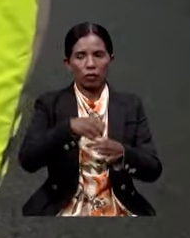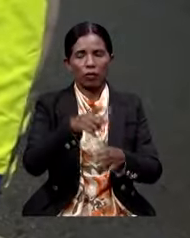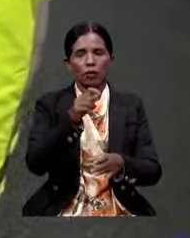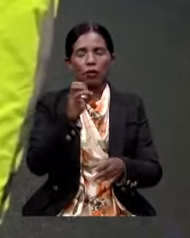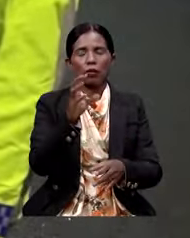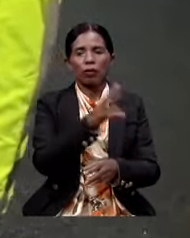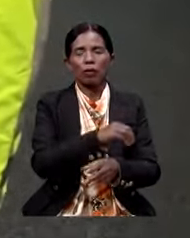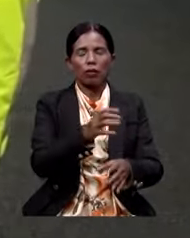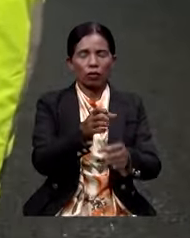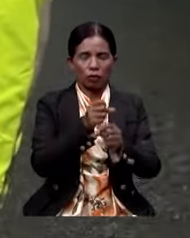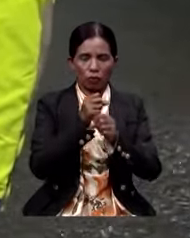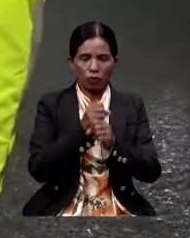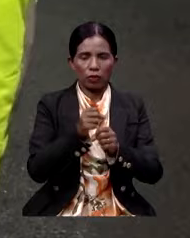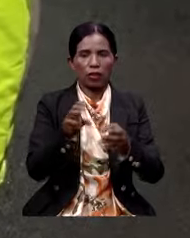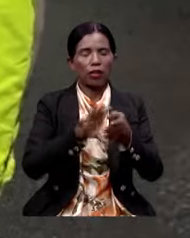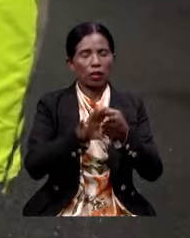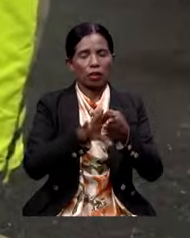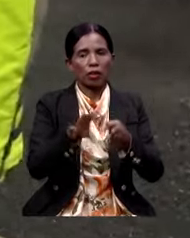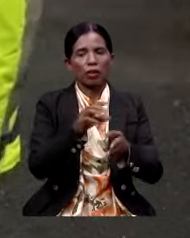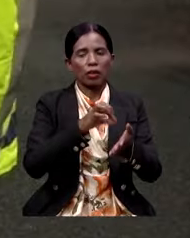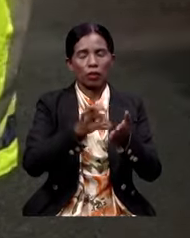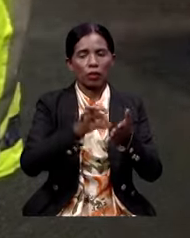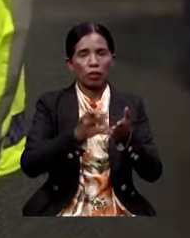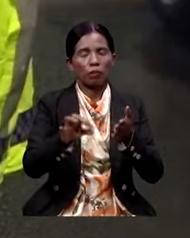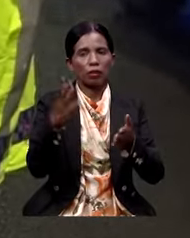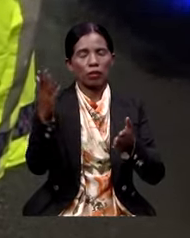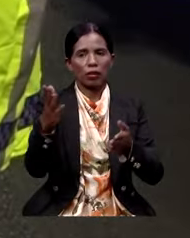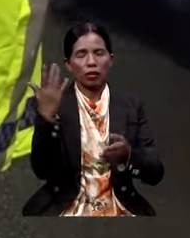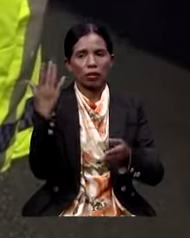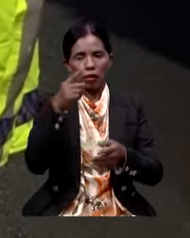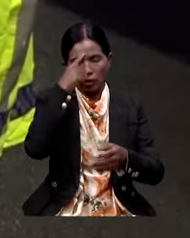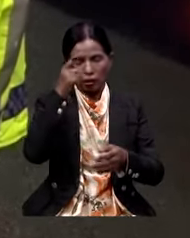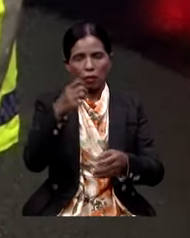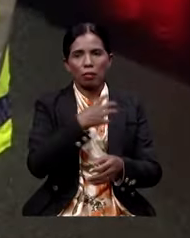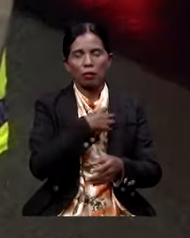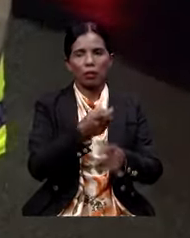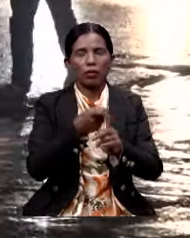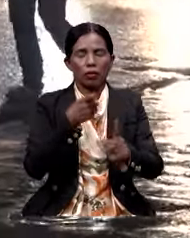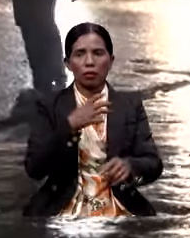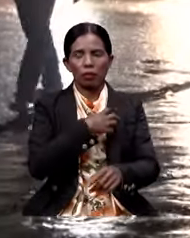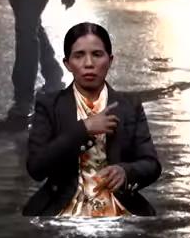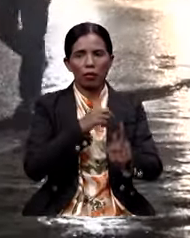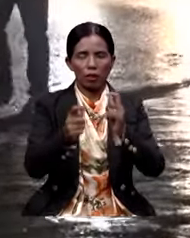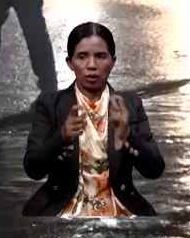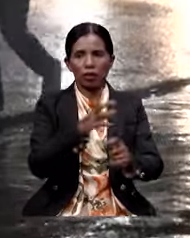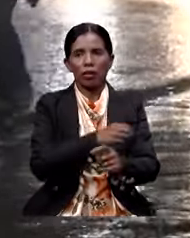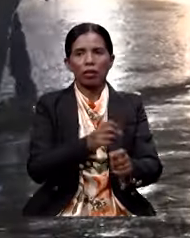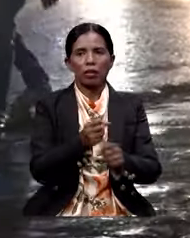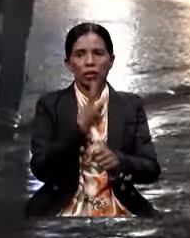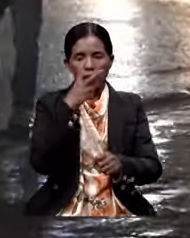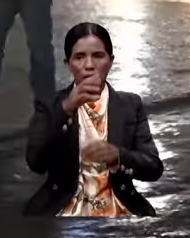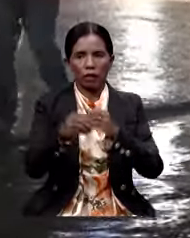Tufote Chapa Matrícula Original e a Direção Nacional de Transporte Terrestre, também PNTL, Lihus e Polícia de Trânsito, serra a